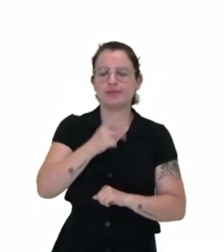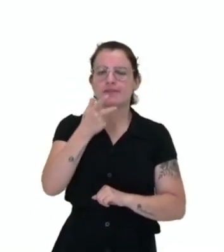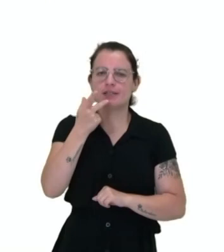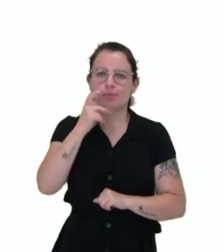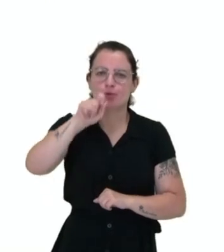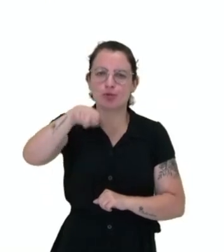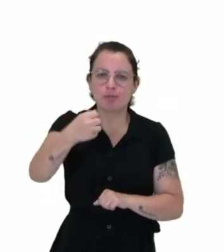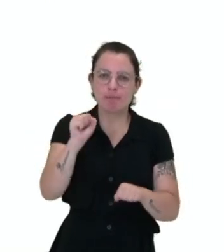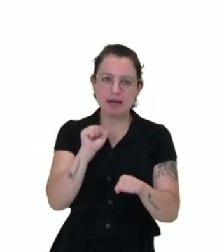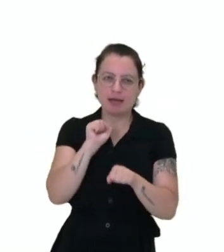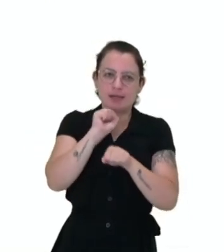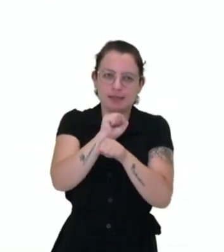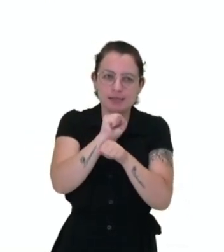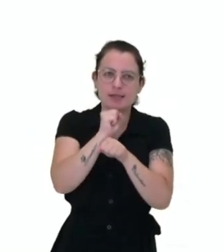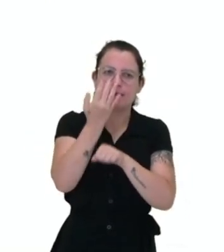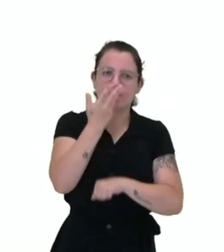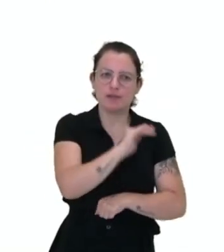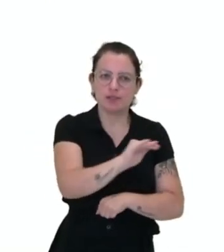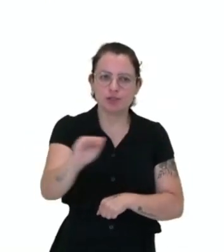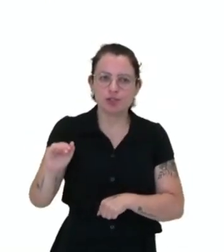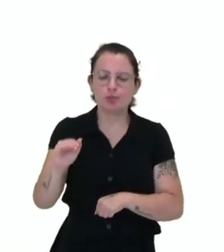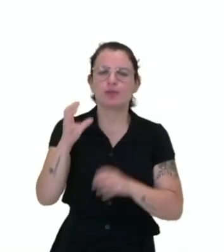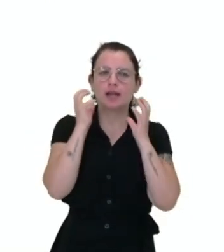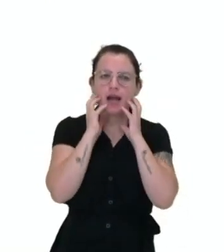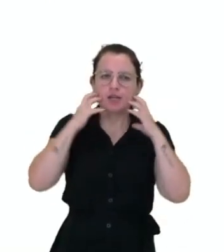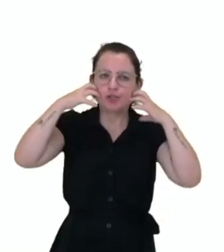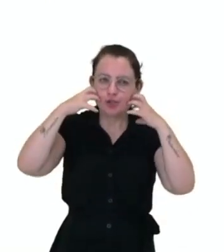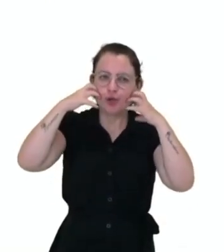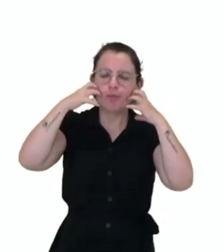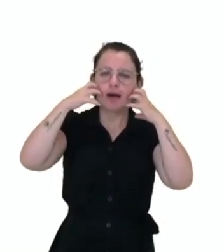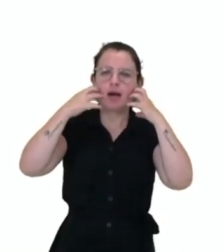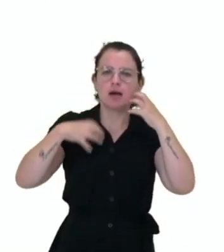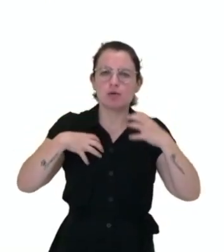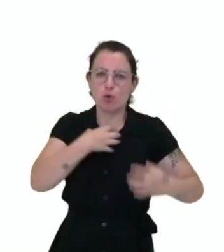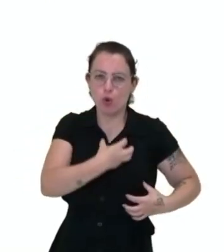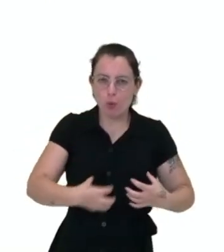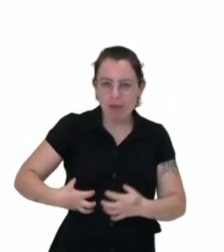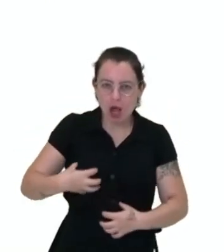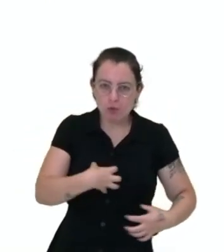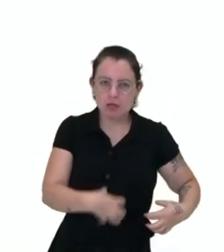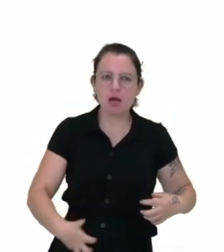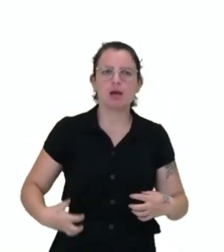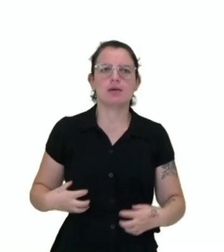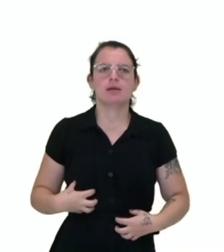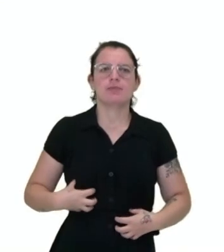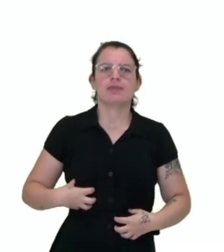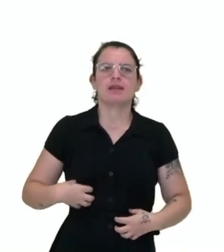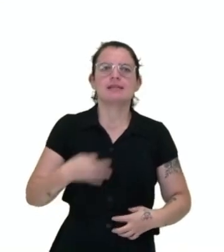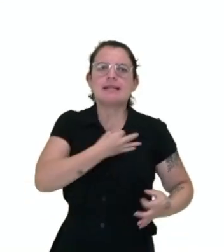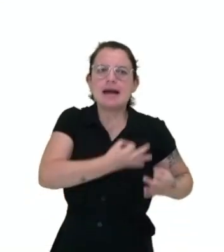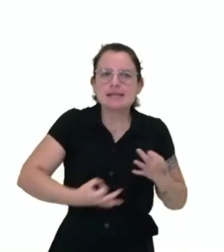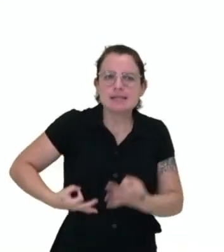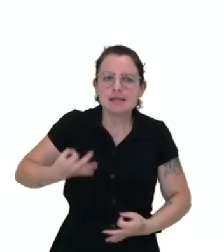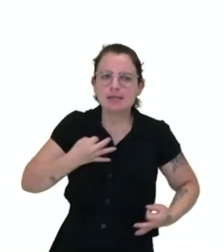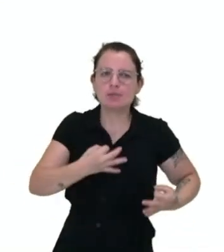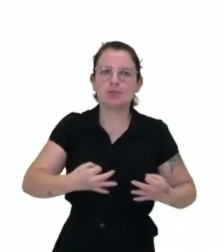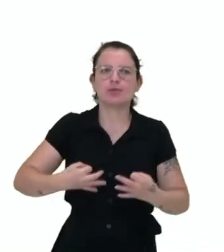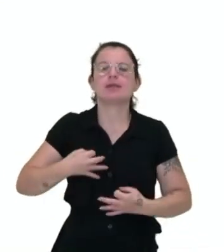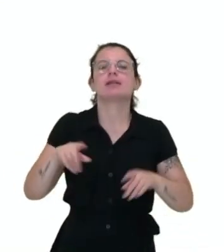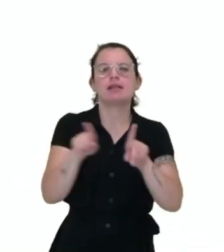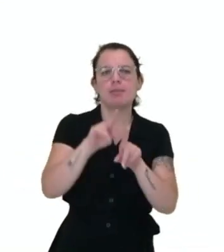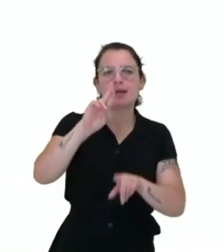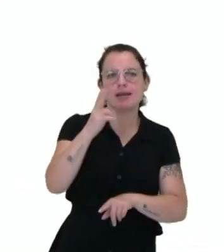da cachumba, rubéola, sarampo, herpes labial e genital e também da